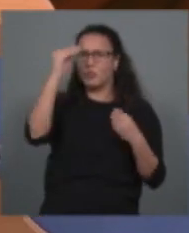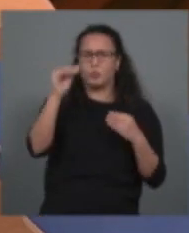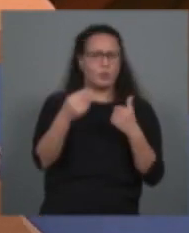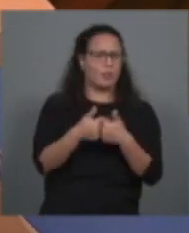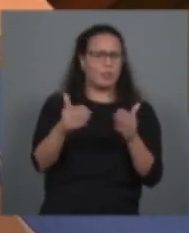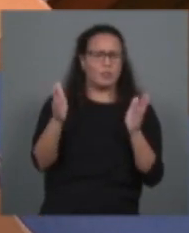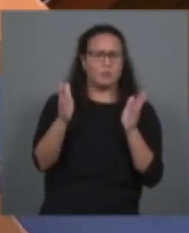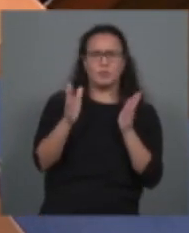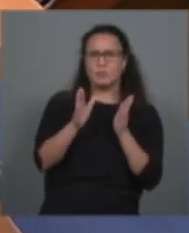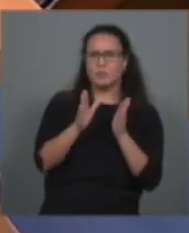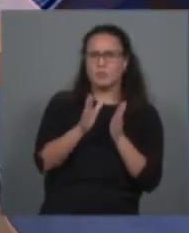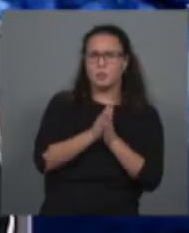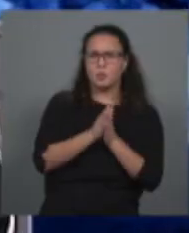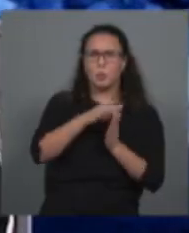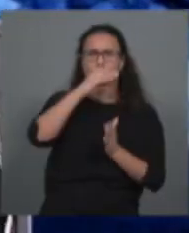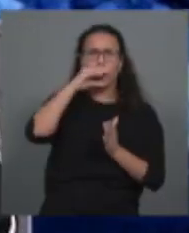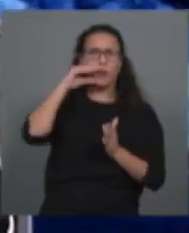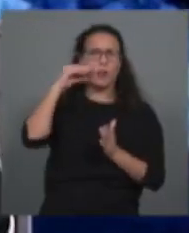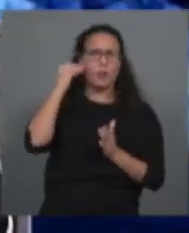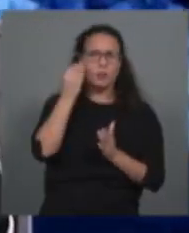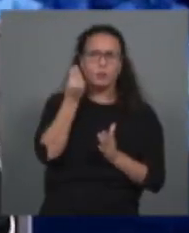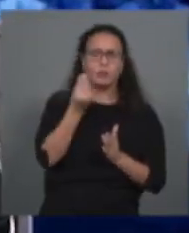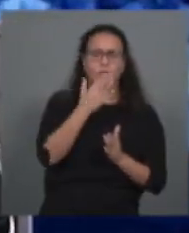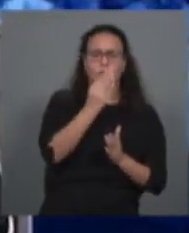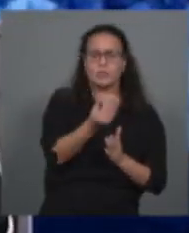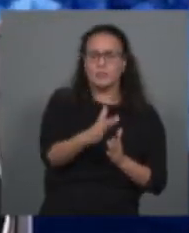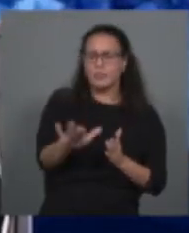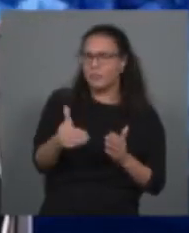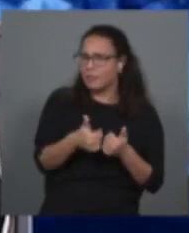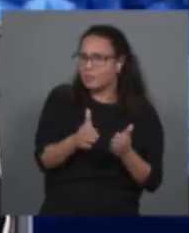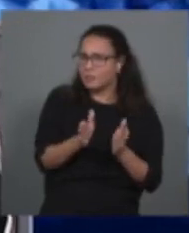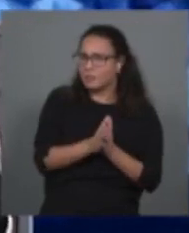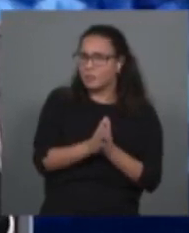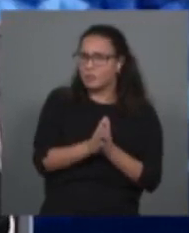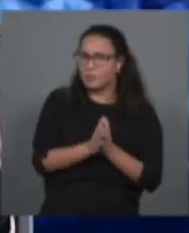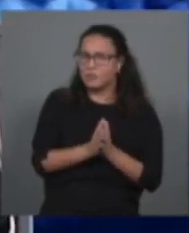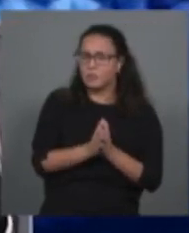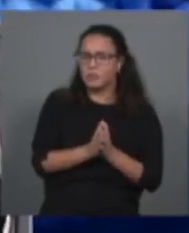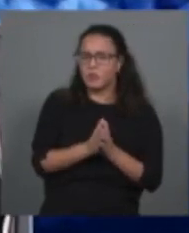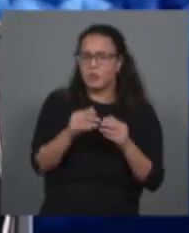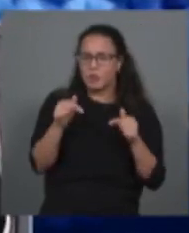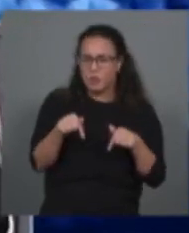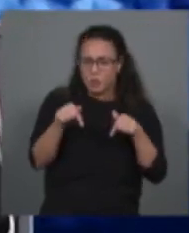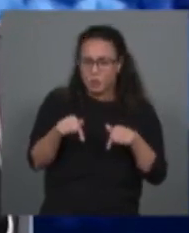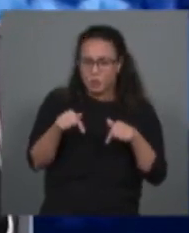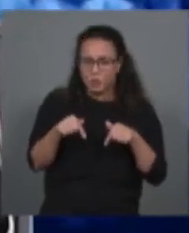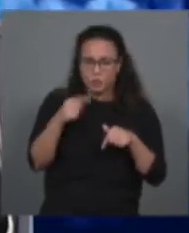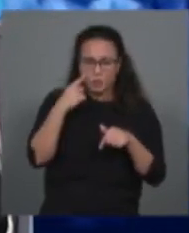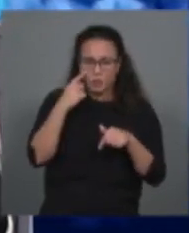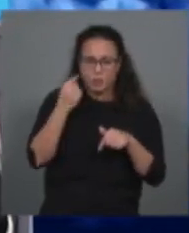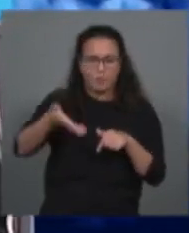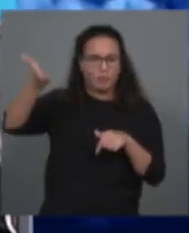mais velhos. Estamos sempre também a adaptar-nos às exigências do mundo, porque nós estamos a reconhecer hoje um problema que há 40 anos, se calhar,